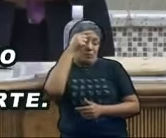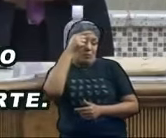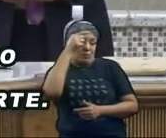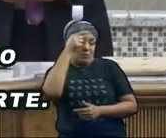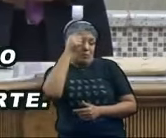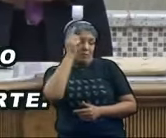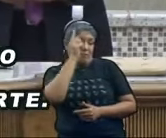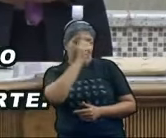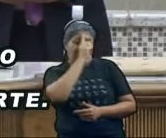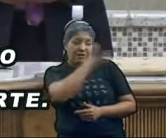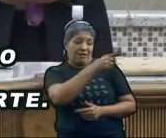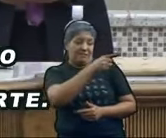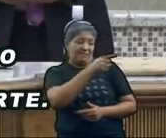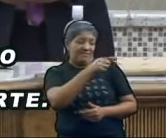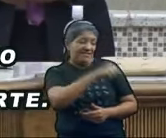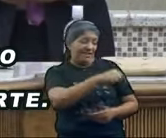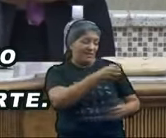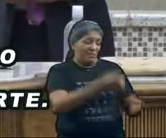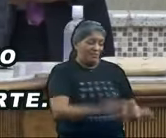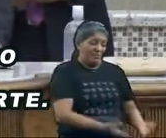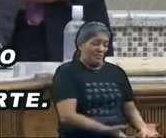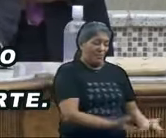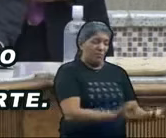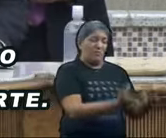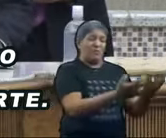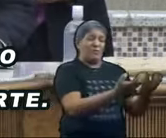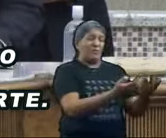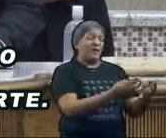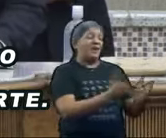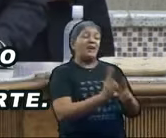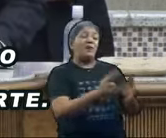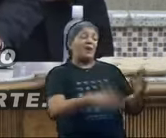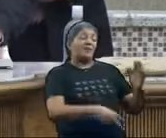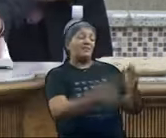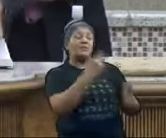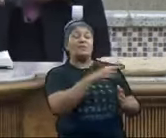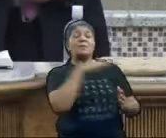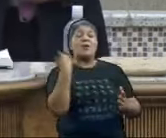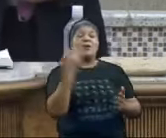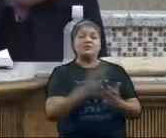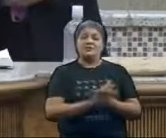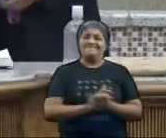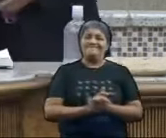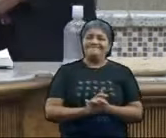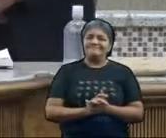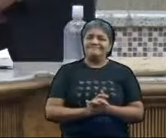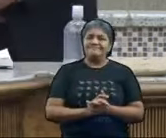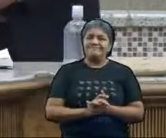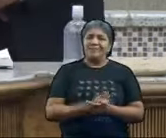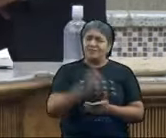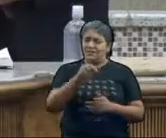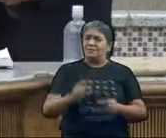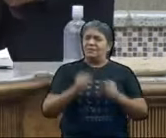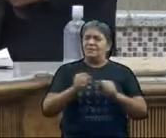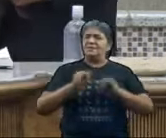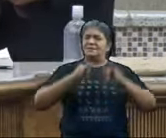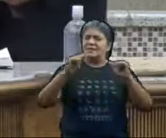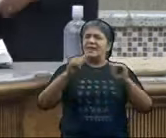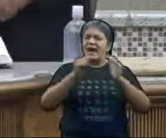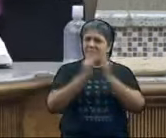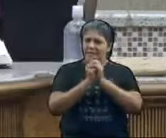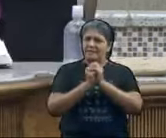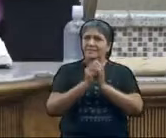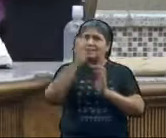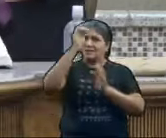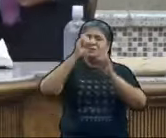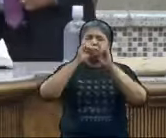e enxofre, o que é a segunda morte. Quantos podem dizer amém? Deus